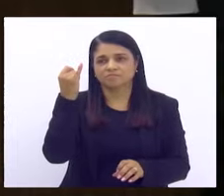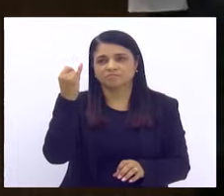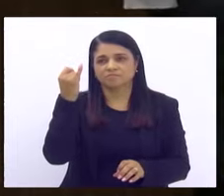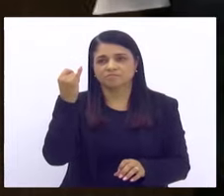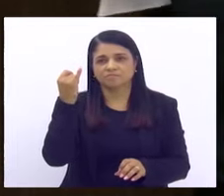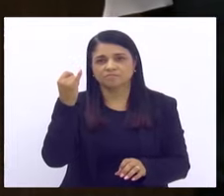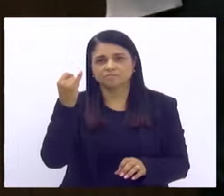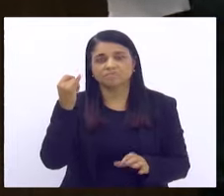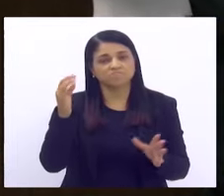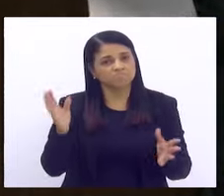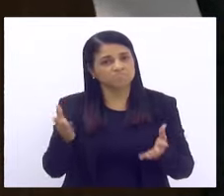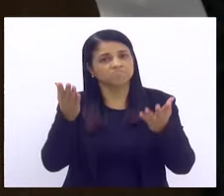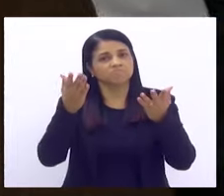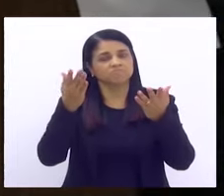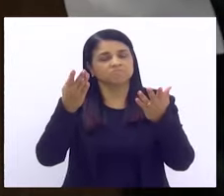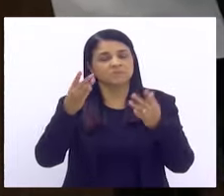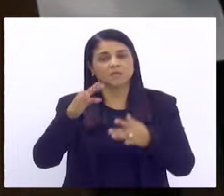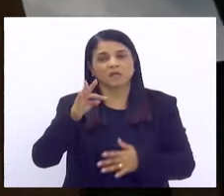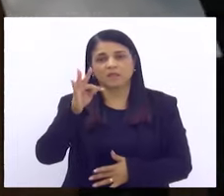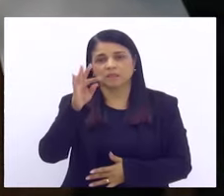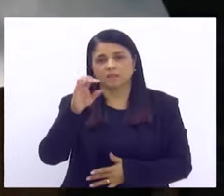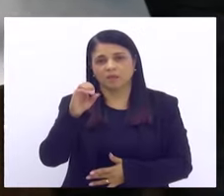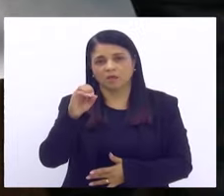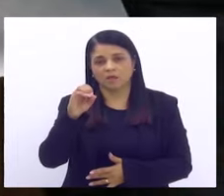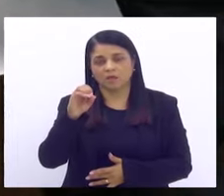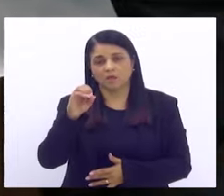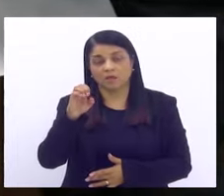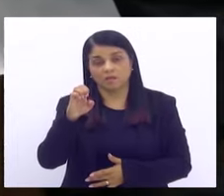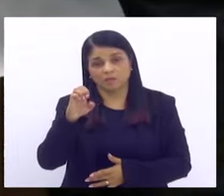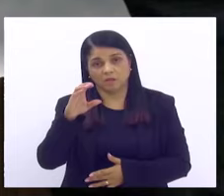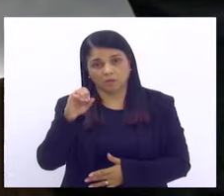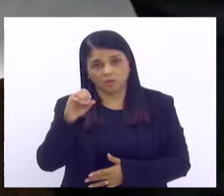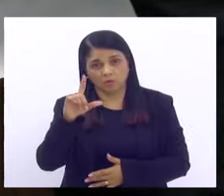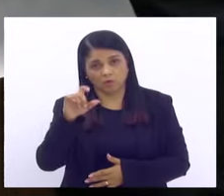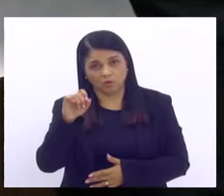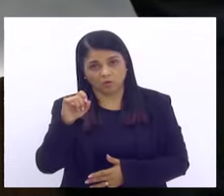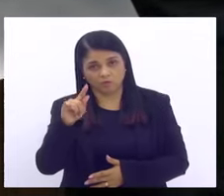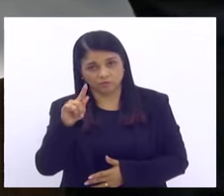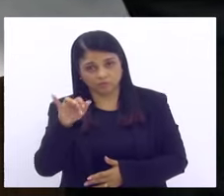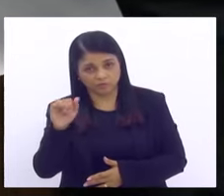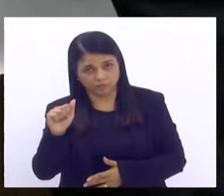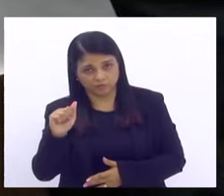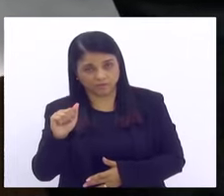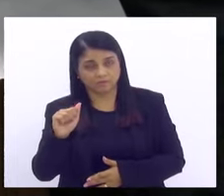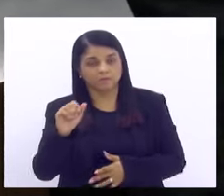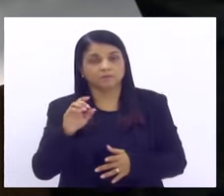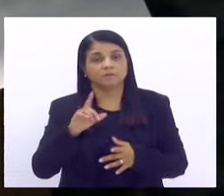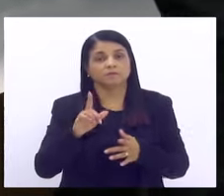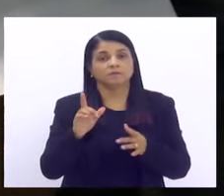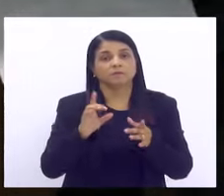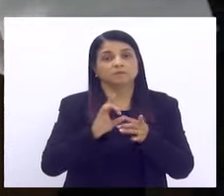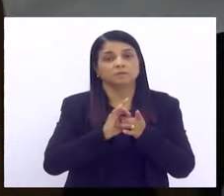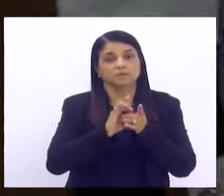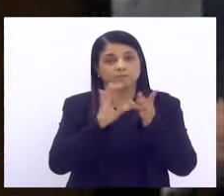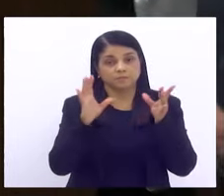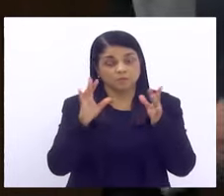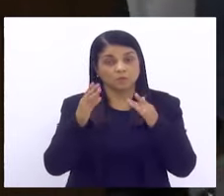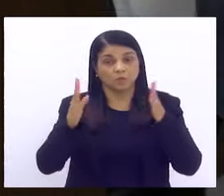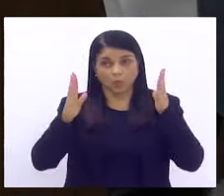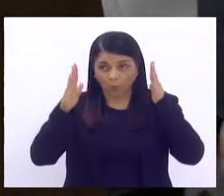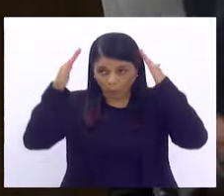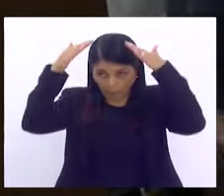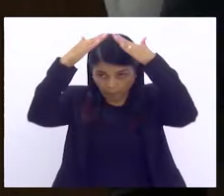a teologia da libertação. Queria dizer, senhora presidente, que